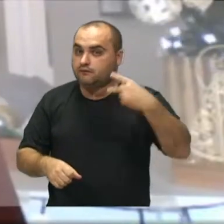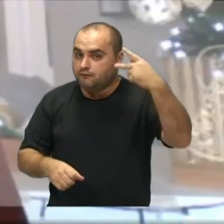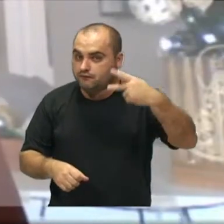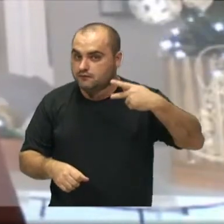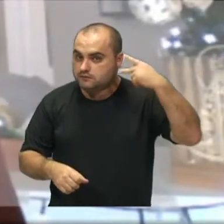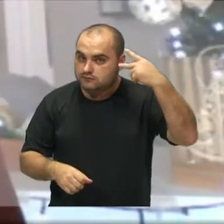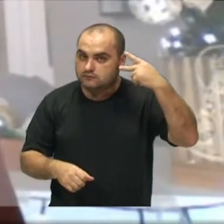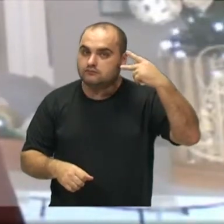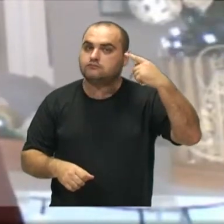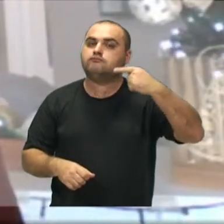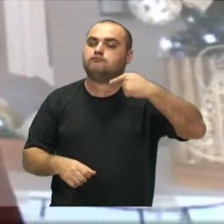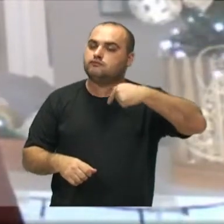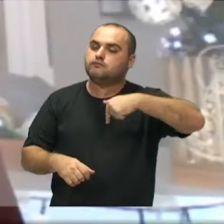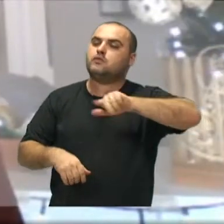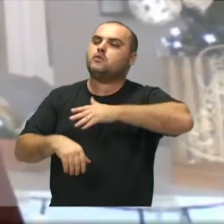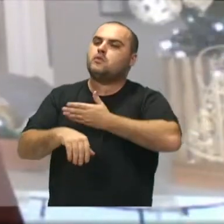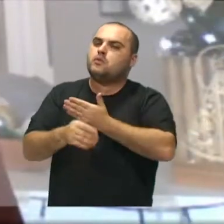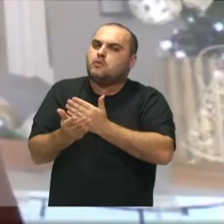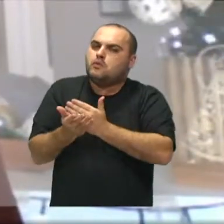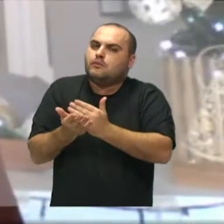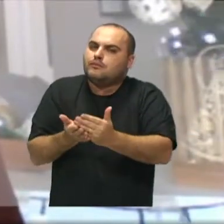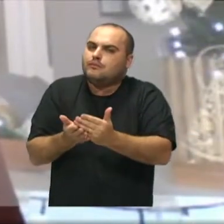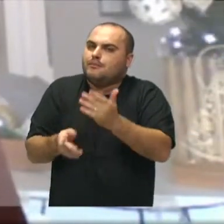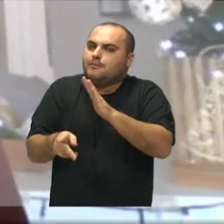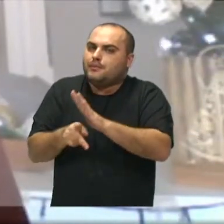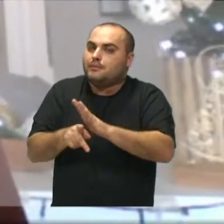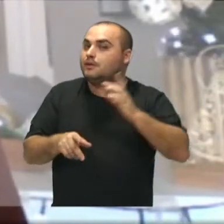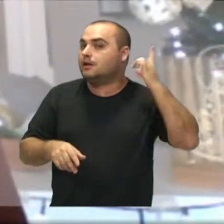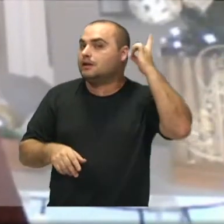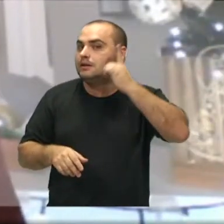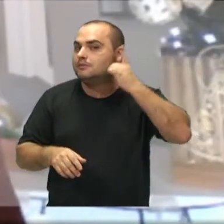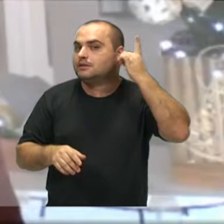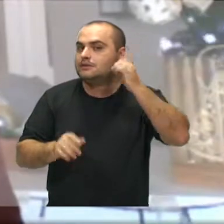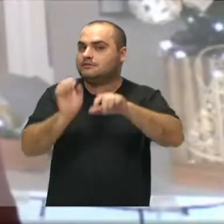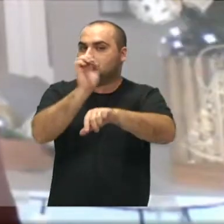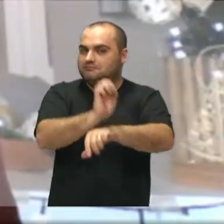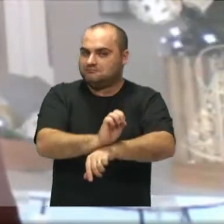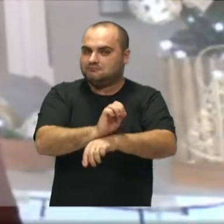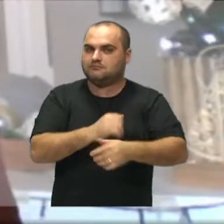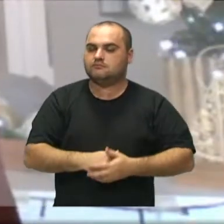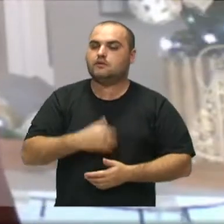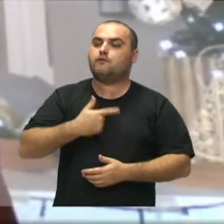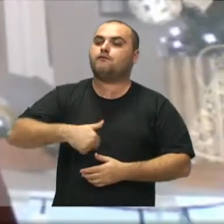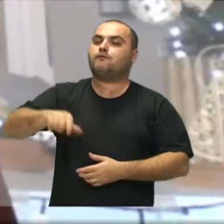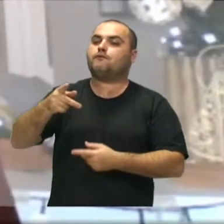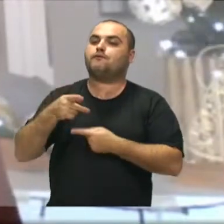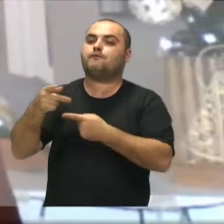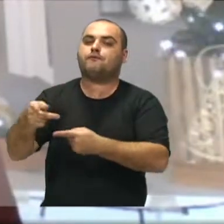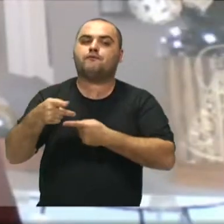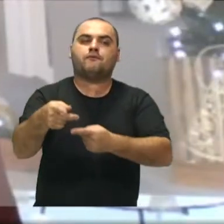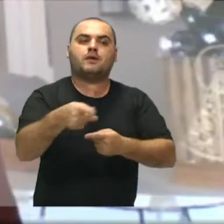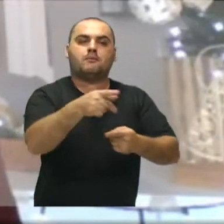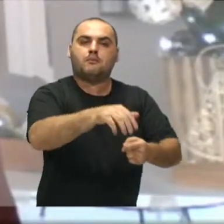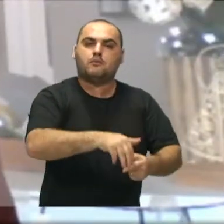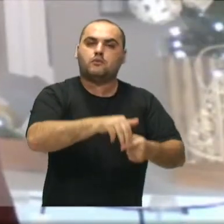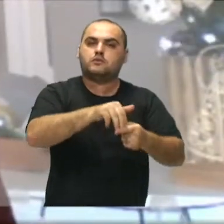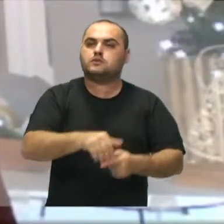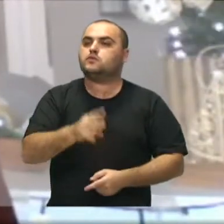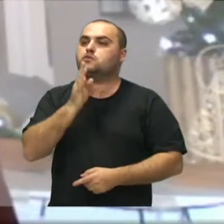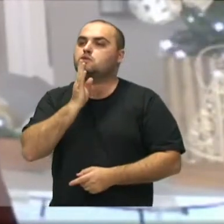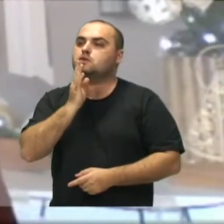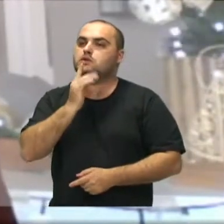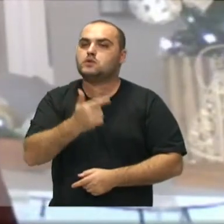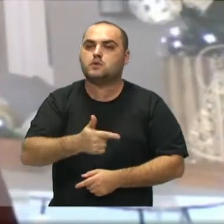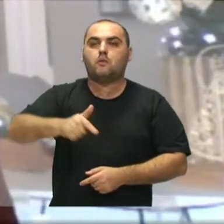vereadora, eu comecei uma campanha para deputado estadual. E com isso eu comecei a visitar os outros municípios, conhecer outros